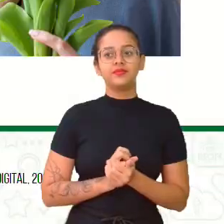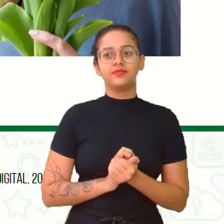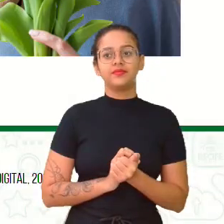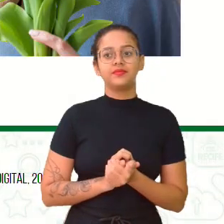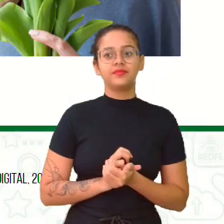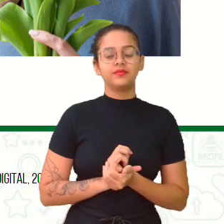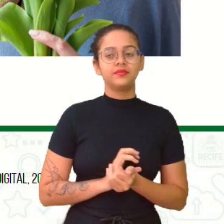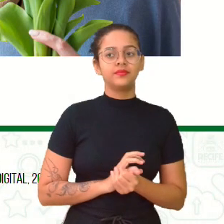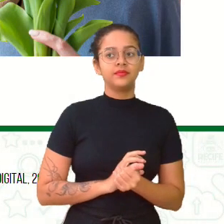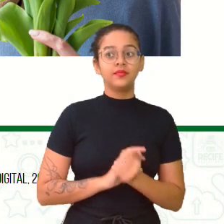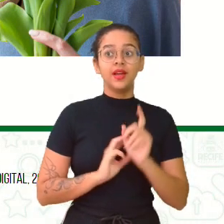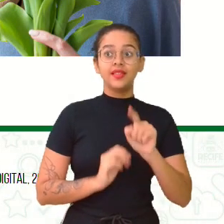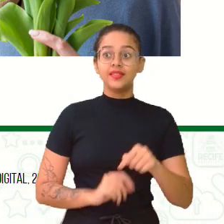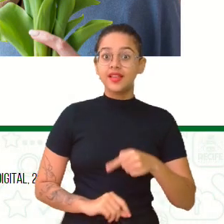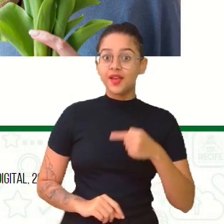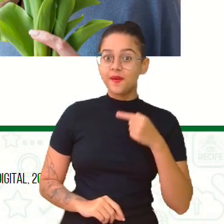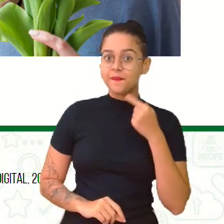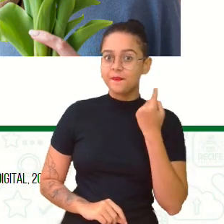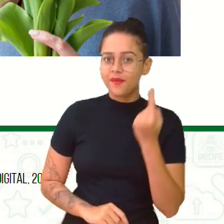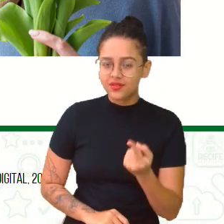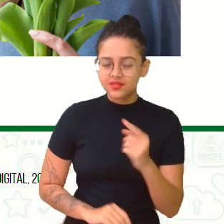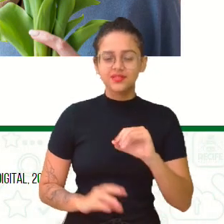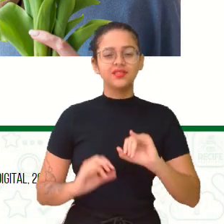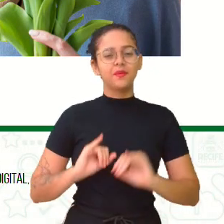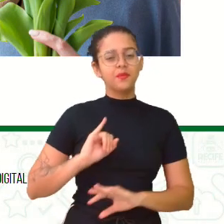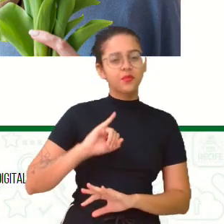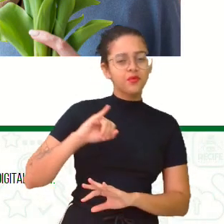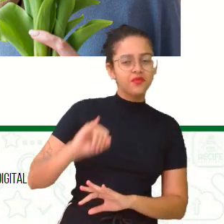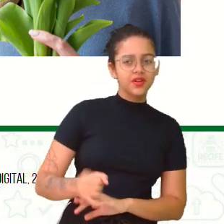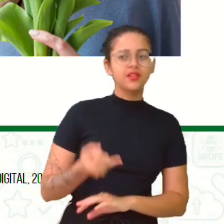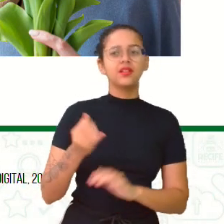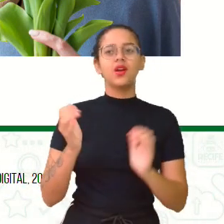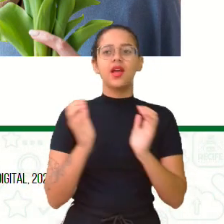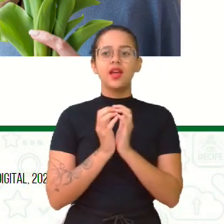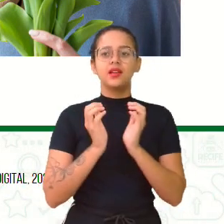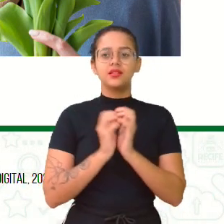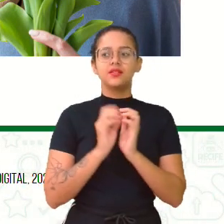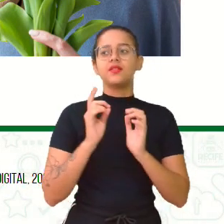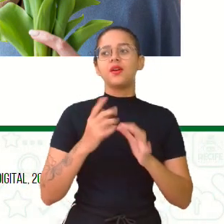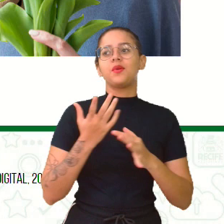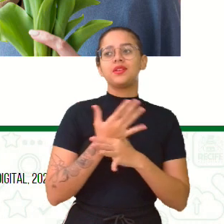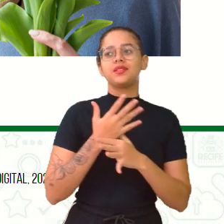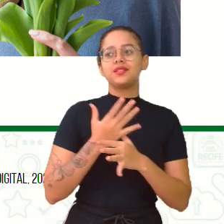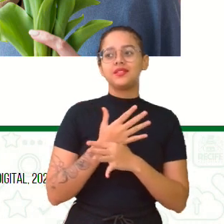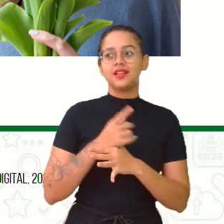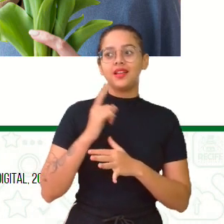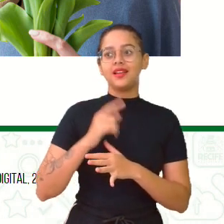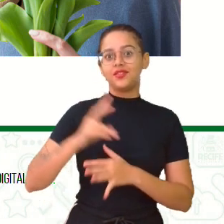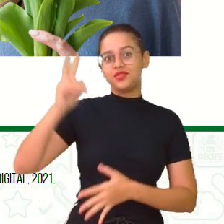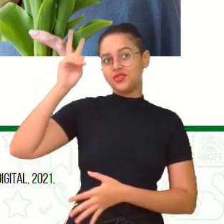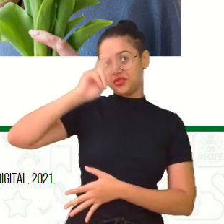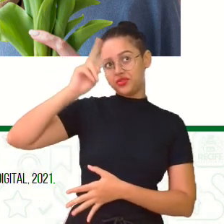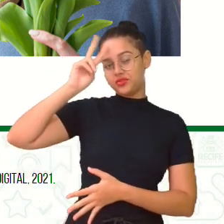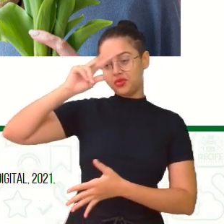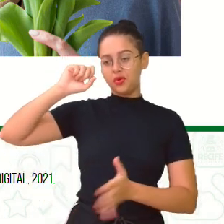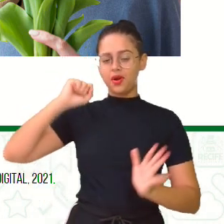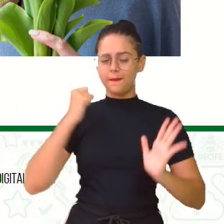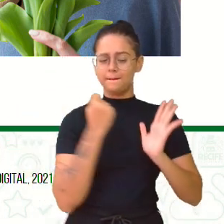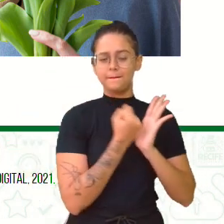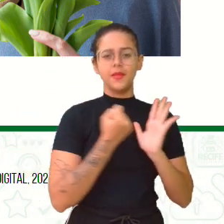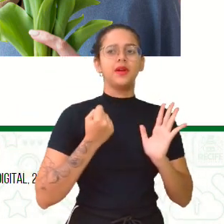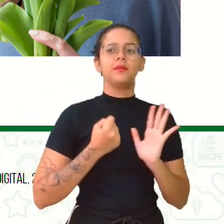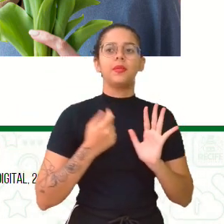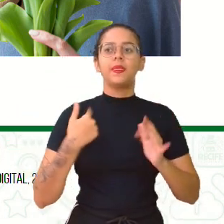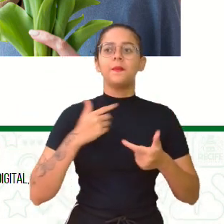Depois, aproveitando, né, o quanto que o Recife é uma cidade, como eu disse, já é essa cidade histórica,